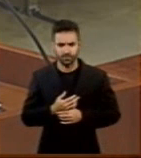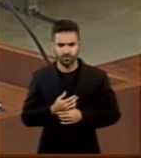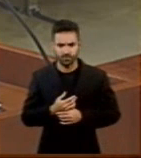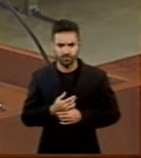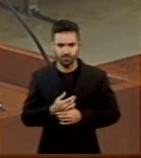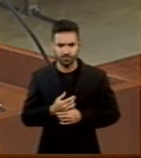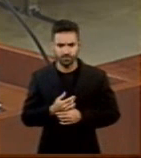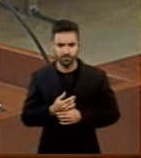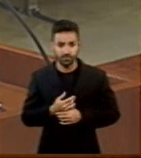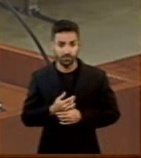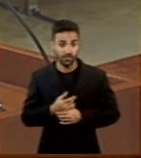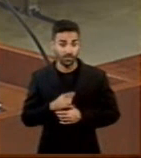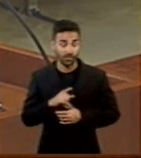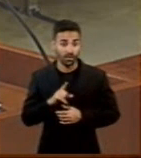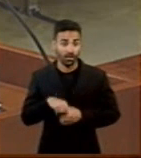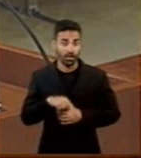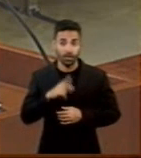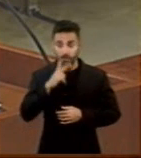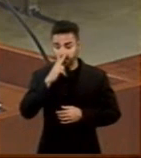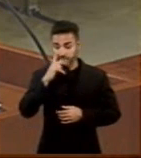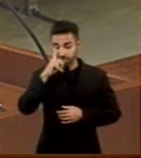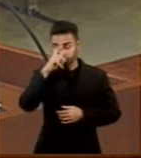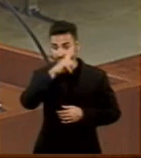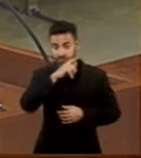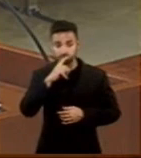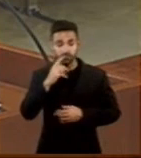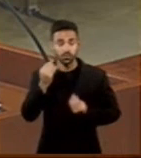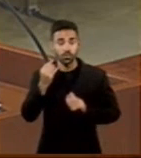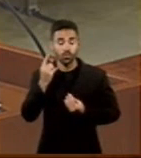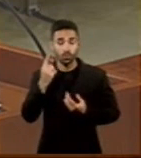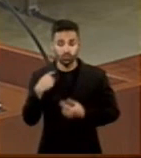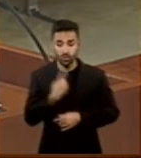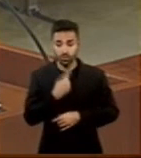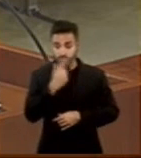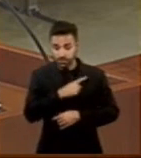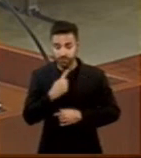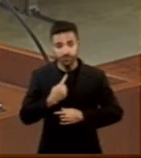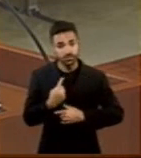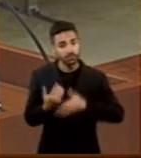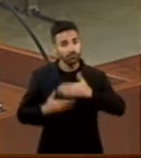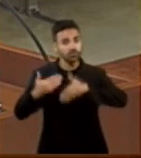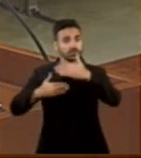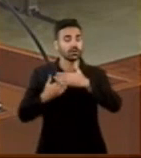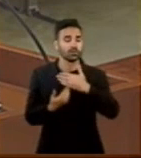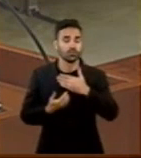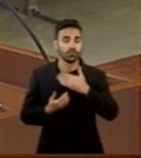fica difícil até de evoluirmos